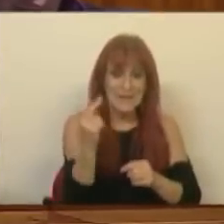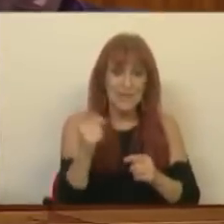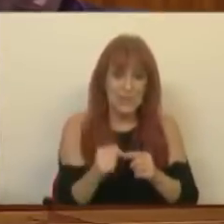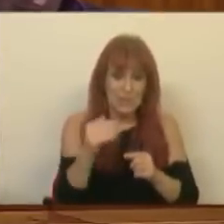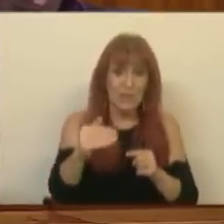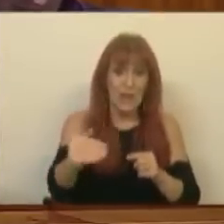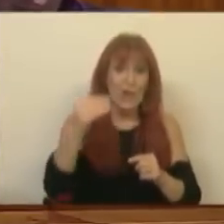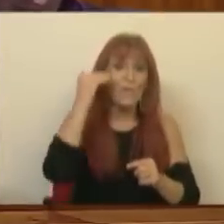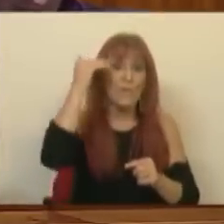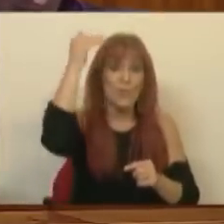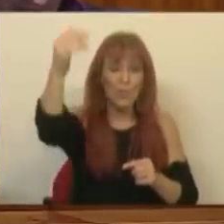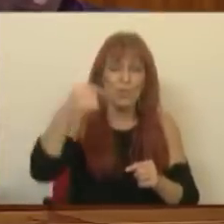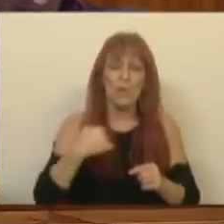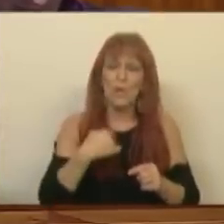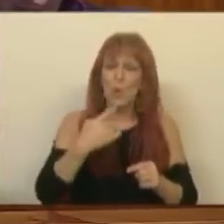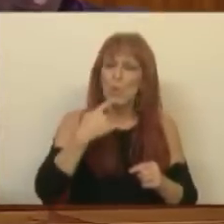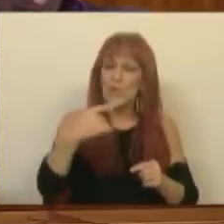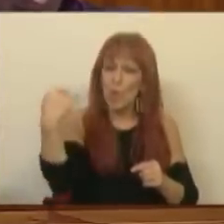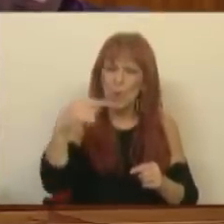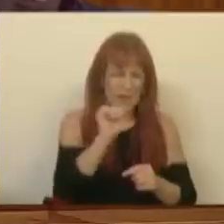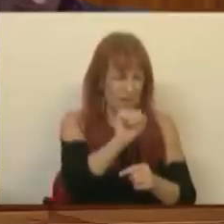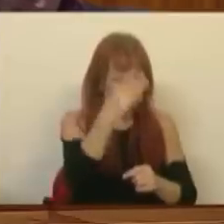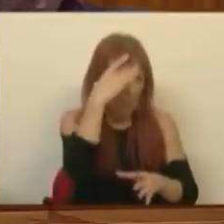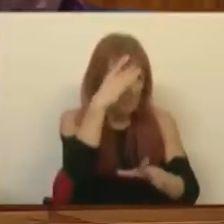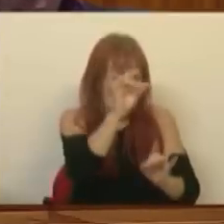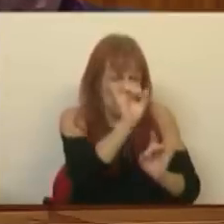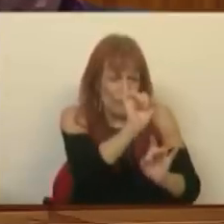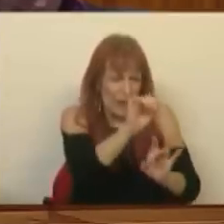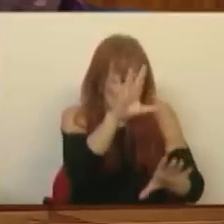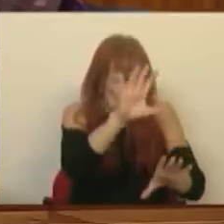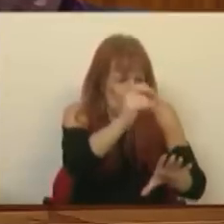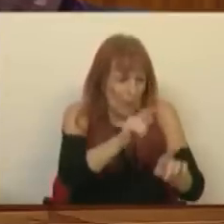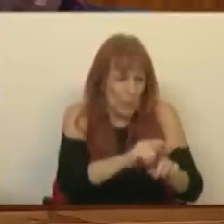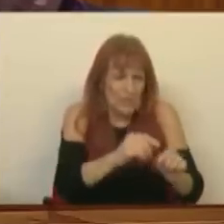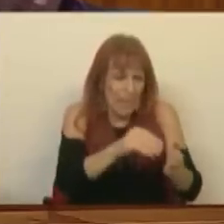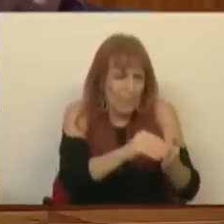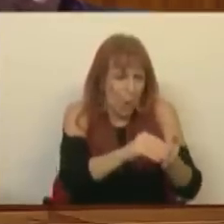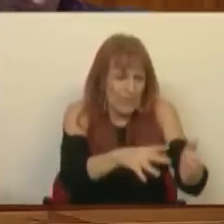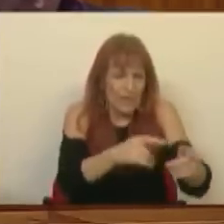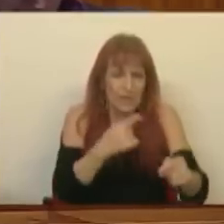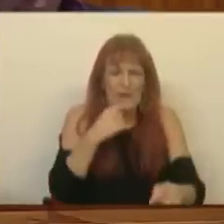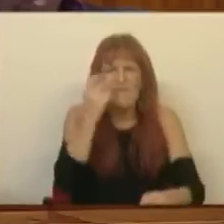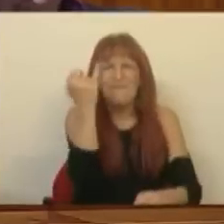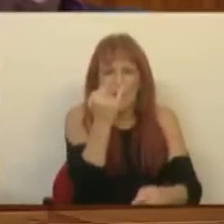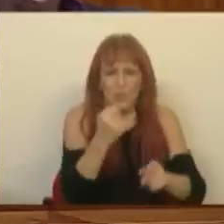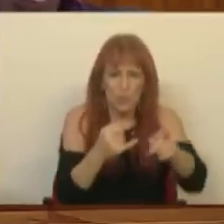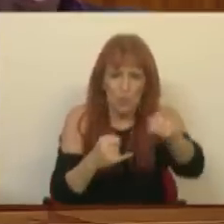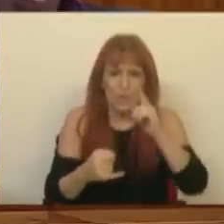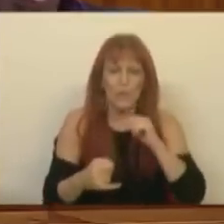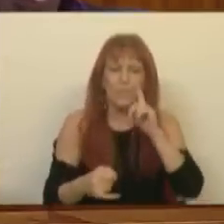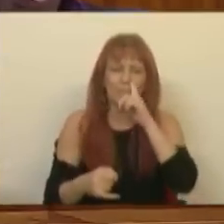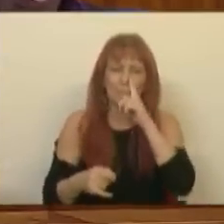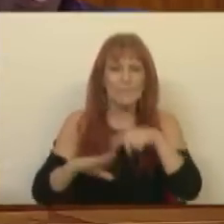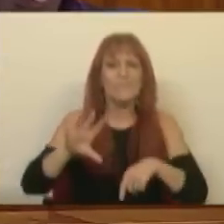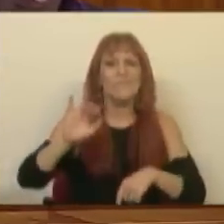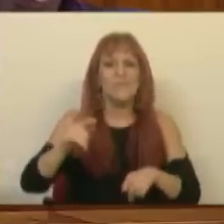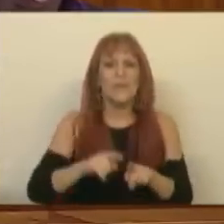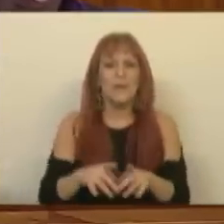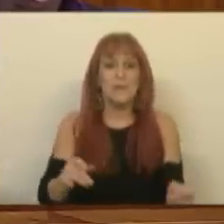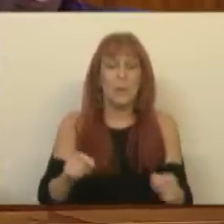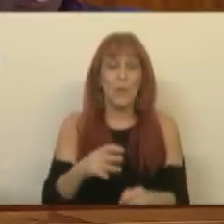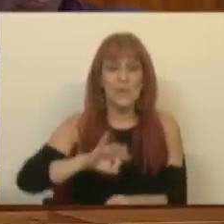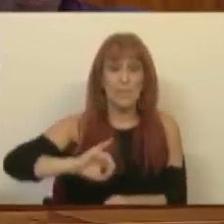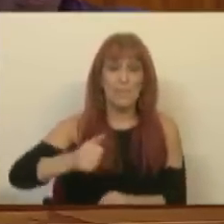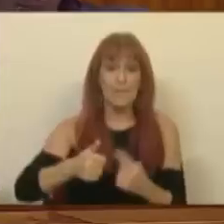estudos a única coisa que eu digo nessa vossa obsessão o país tem eu digo é falso país em